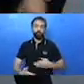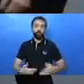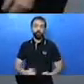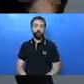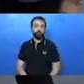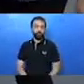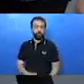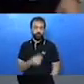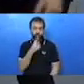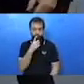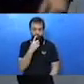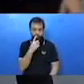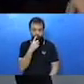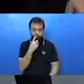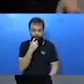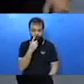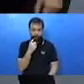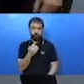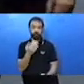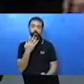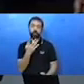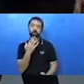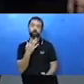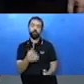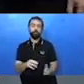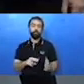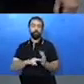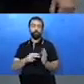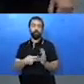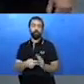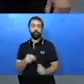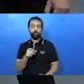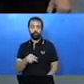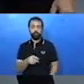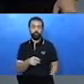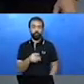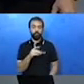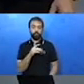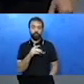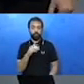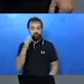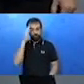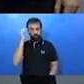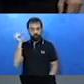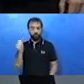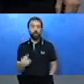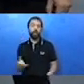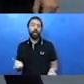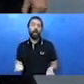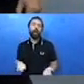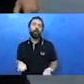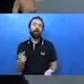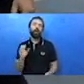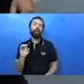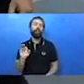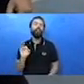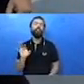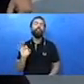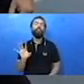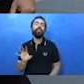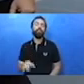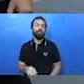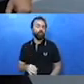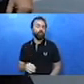o significado das cores, agora já sabemos. Mas e as estrelas? Nós não falamos das